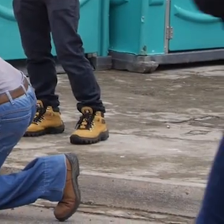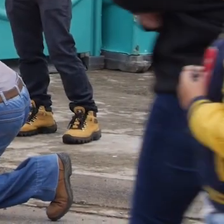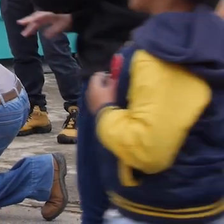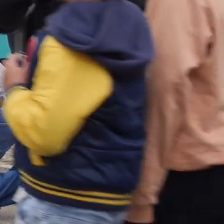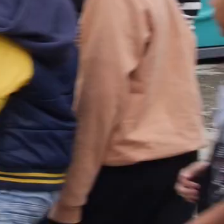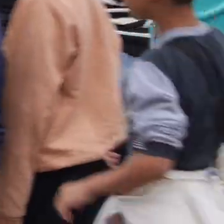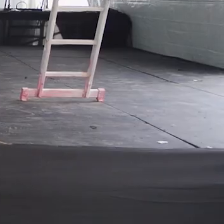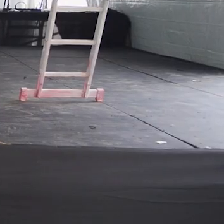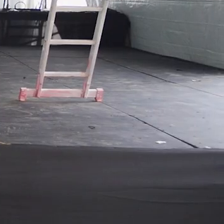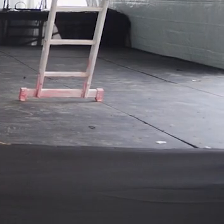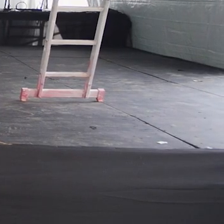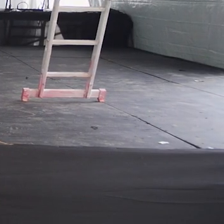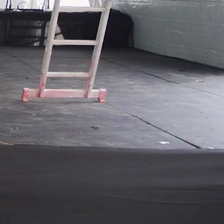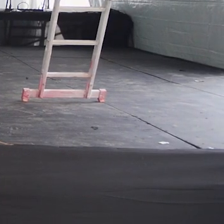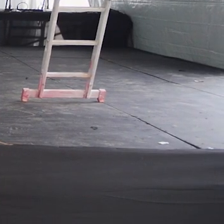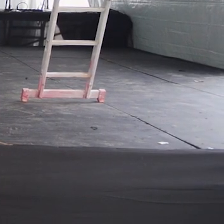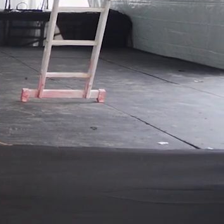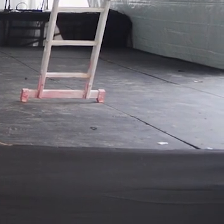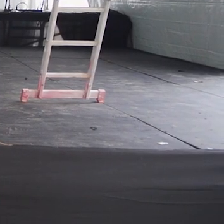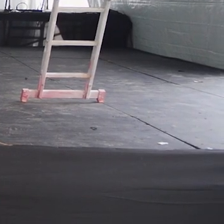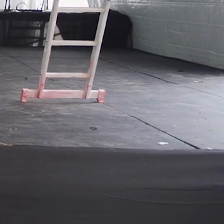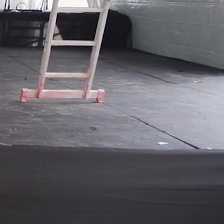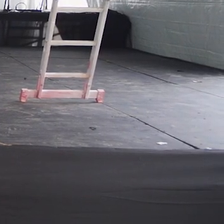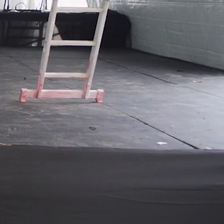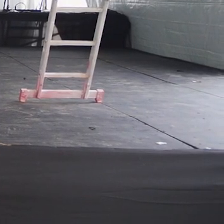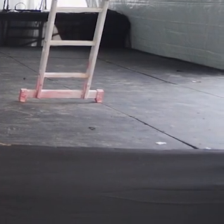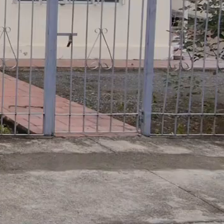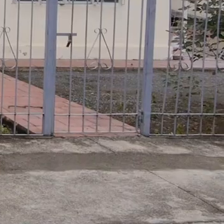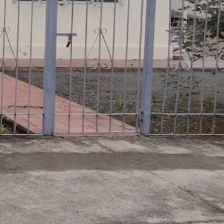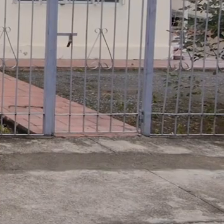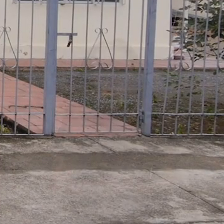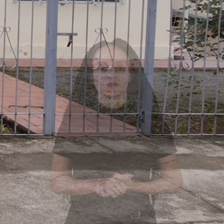Montam os estandes. Técnicos de som no palco.